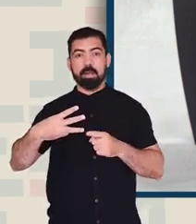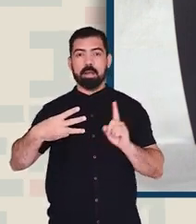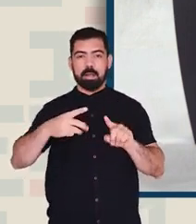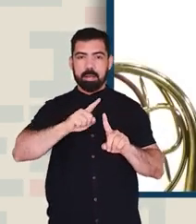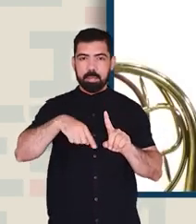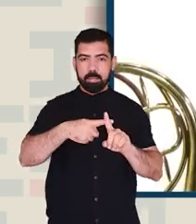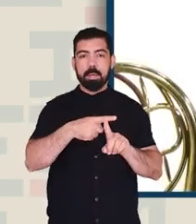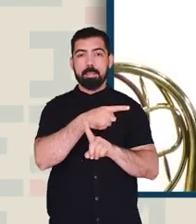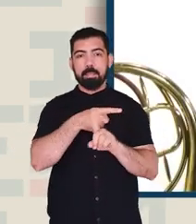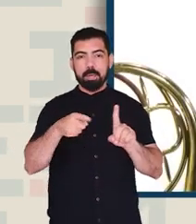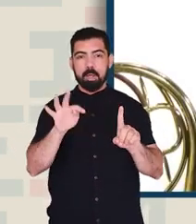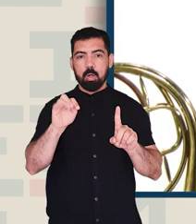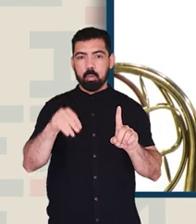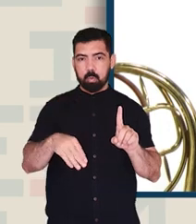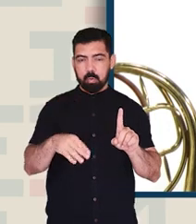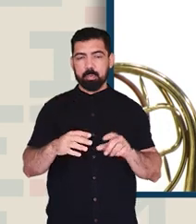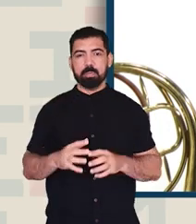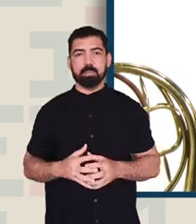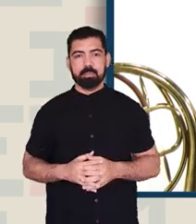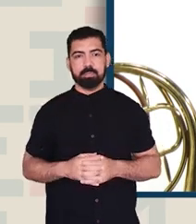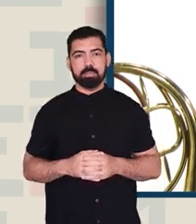abaixo.